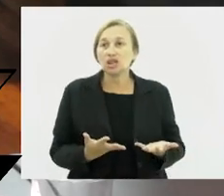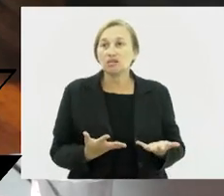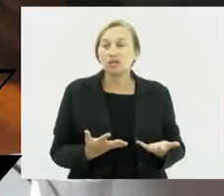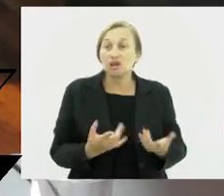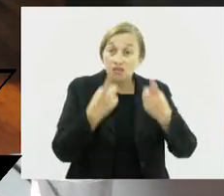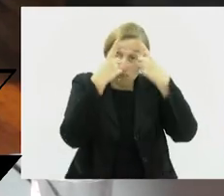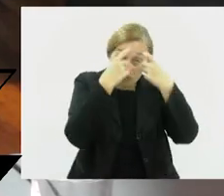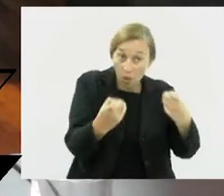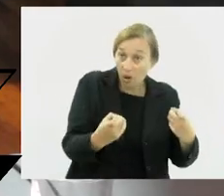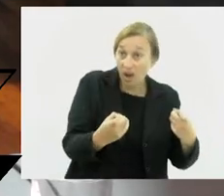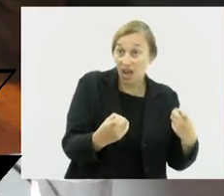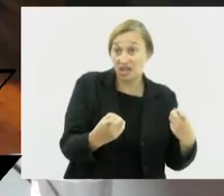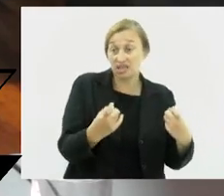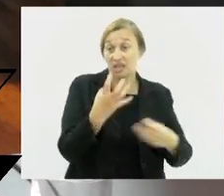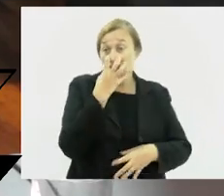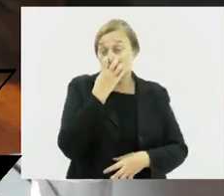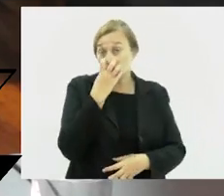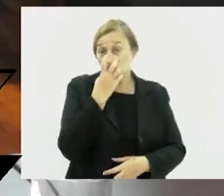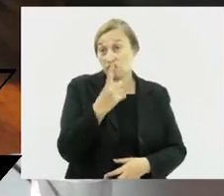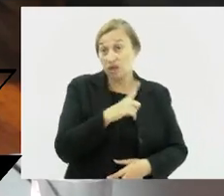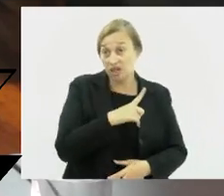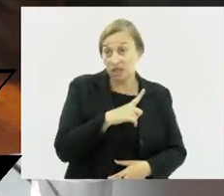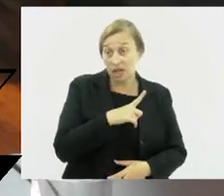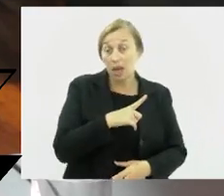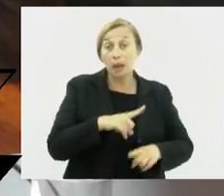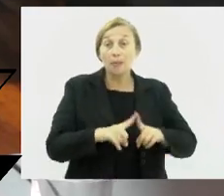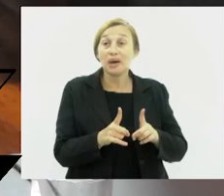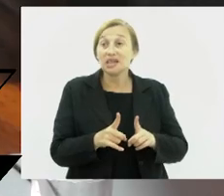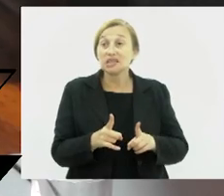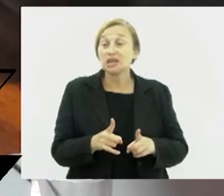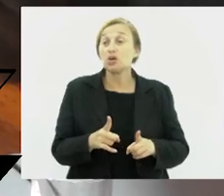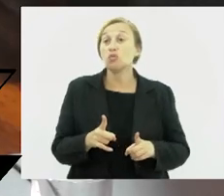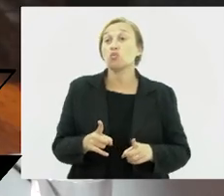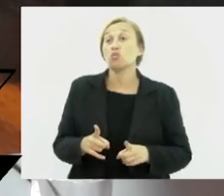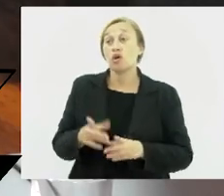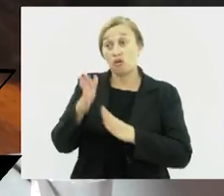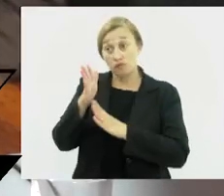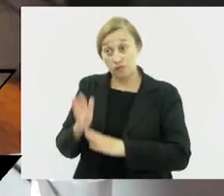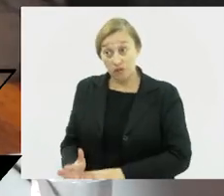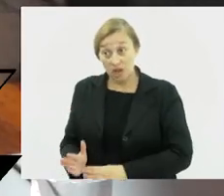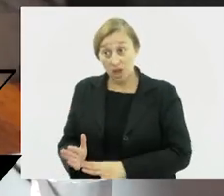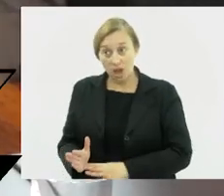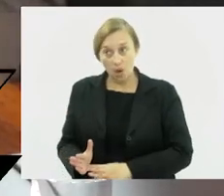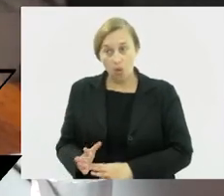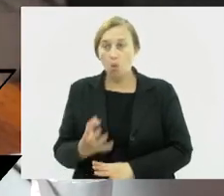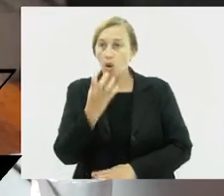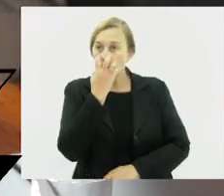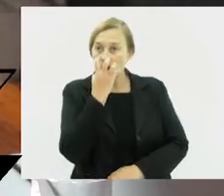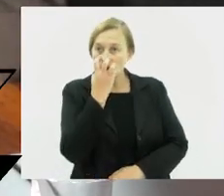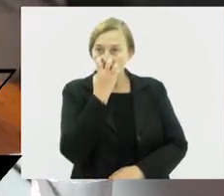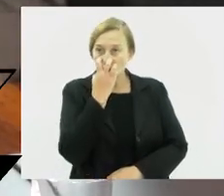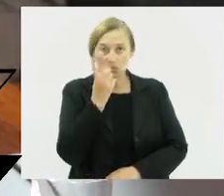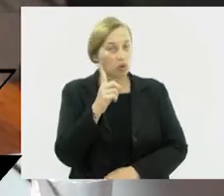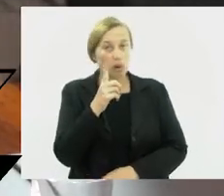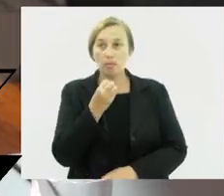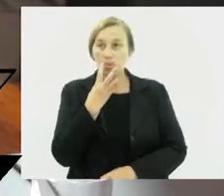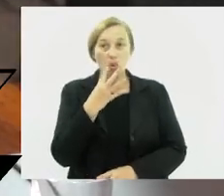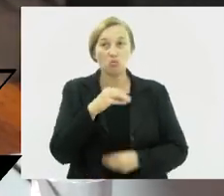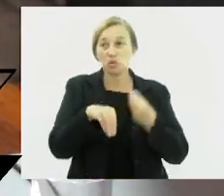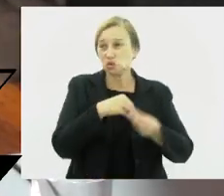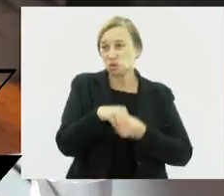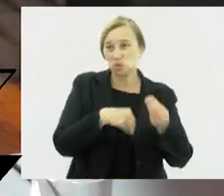agressivo. Ele é um animal que é dócil, que é leal ao dono. Ele não é muito bom com outros animais, não é.